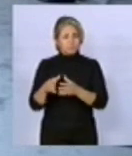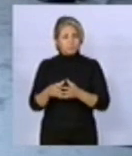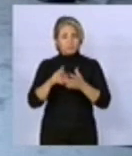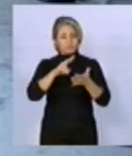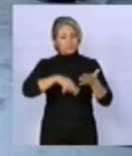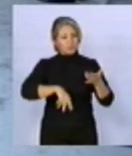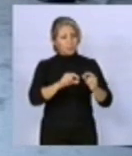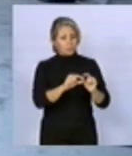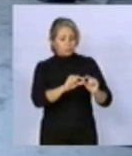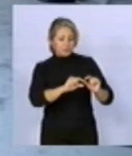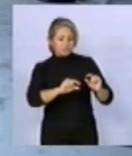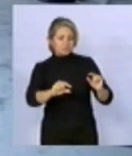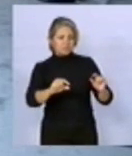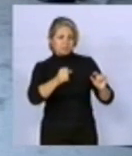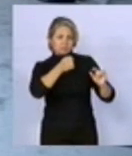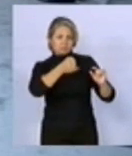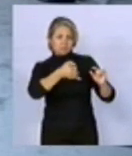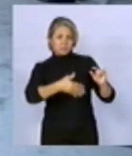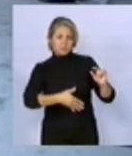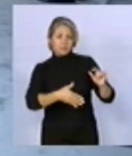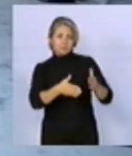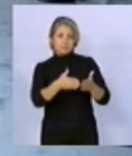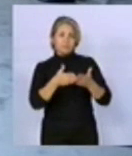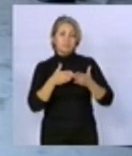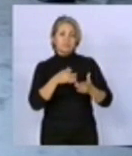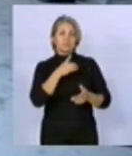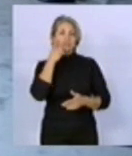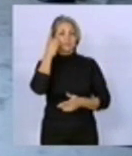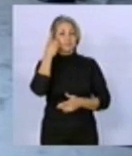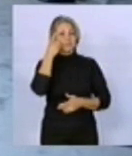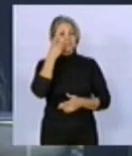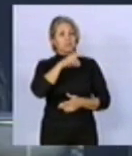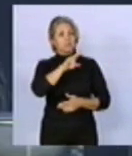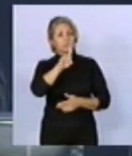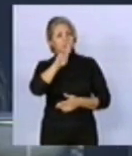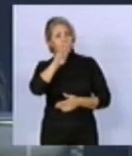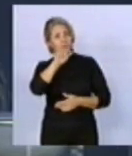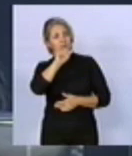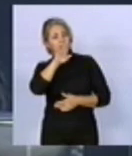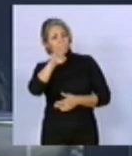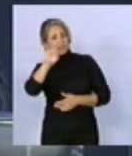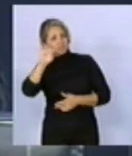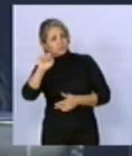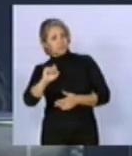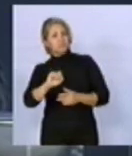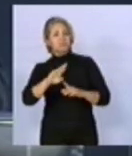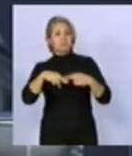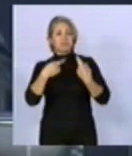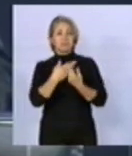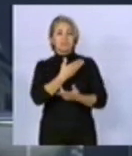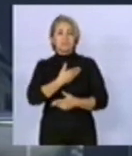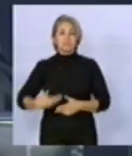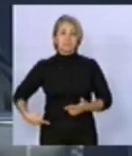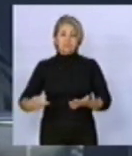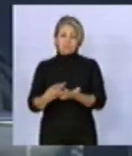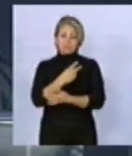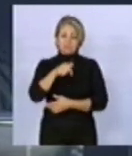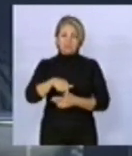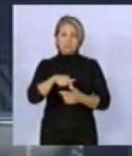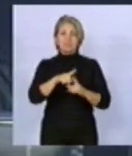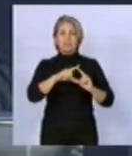pequeno trecho de uma do pedido do deputado duarte nogueira de uma audiência pública realizada no mês passado aqui também em brasília